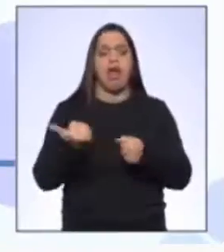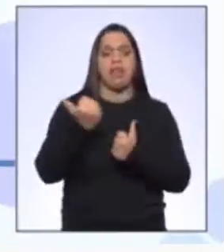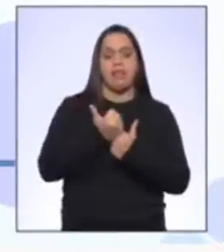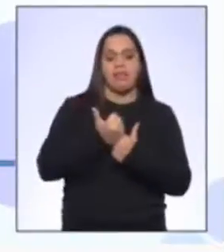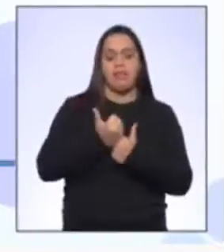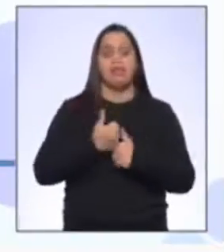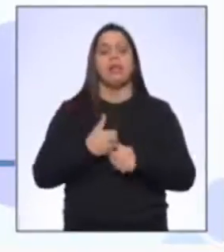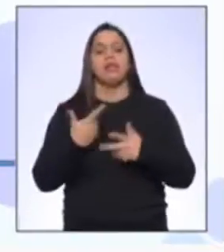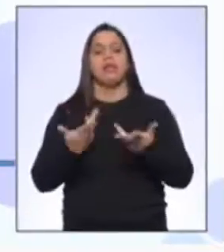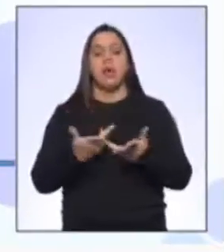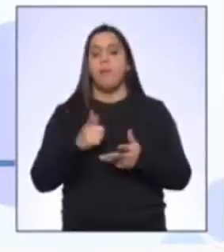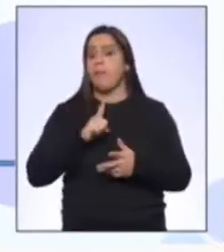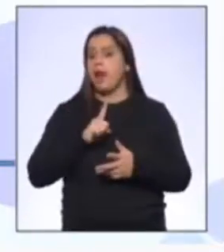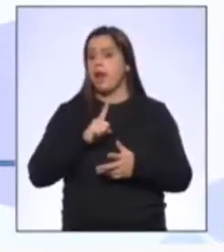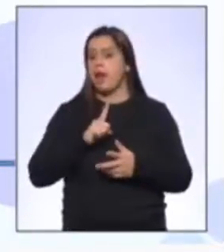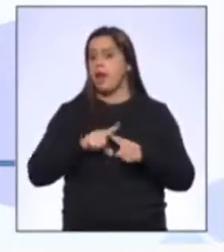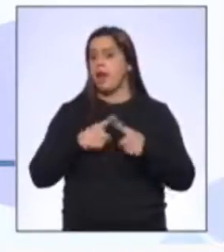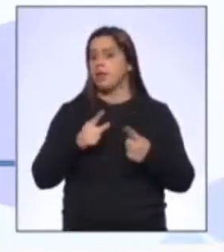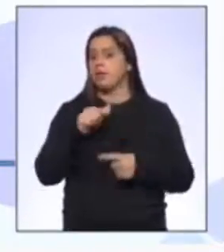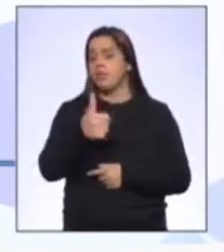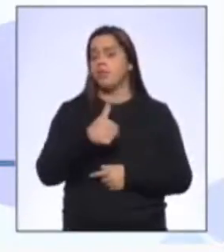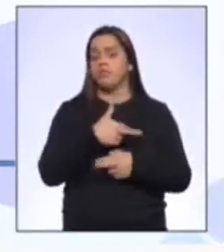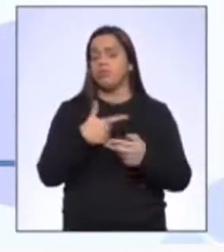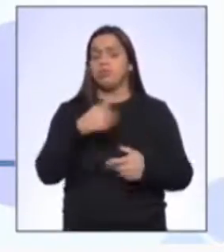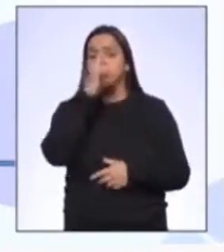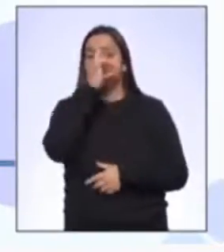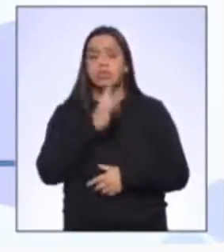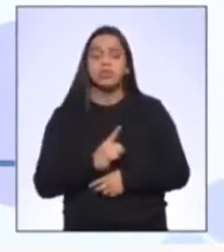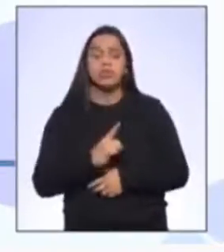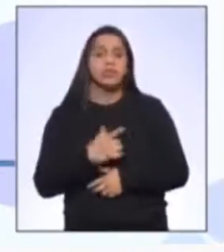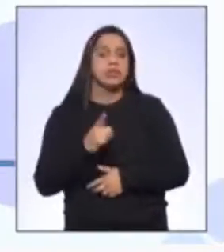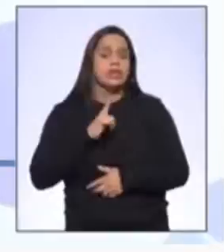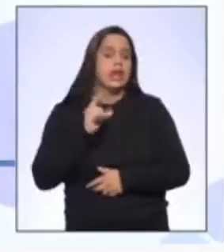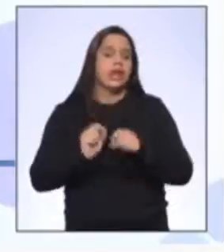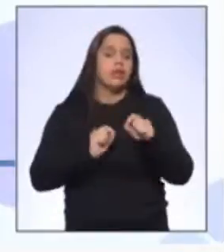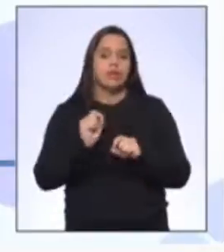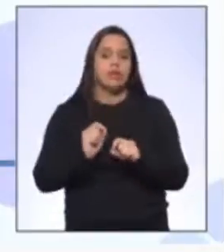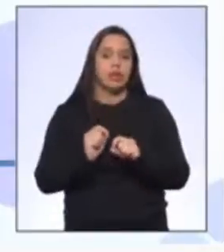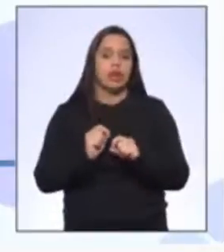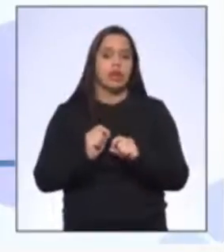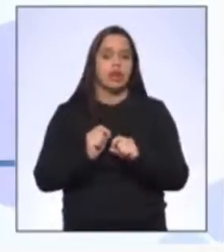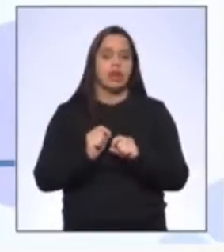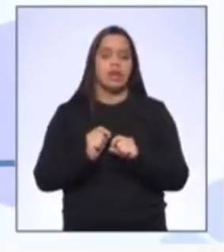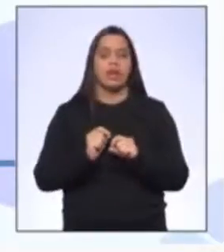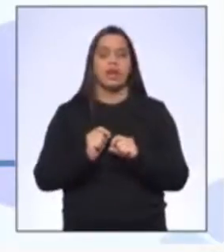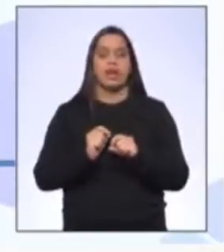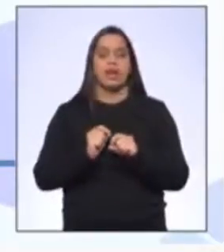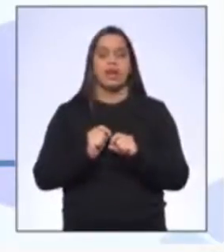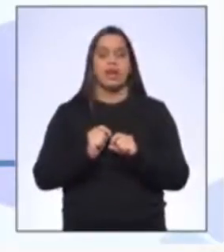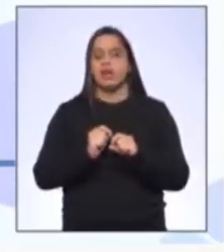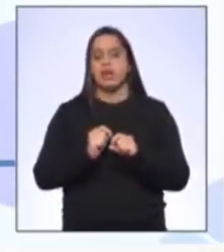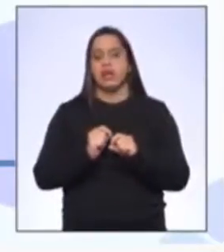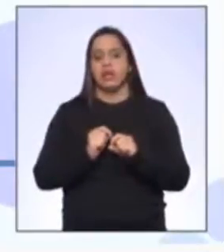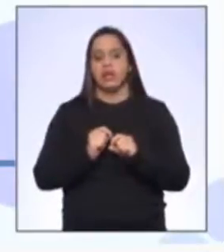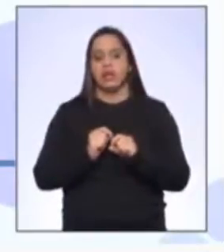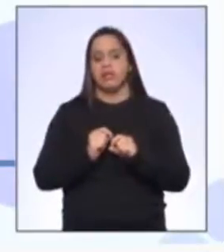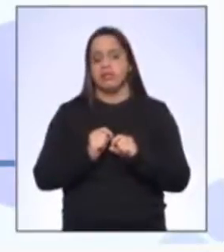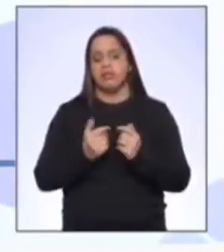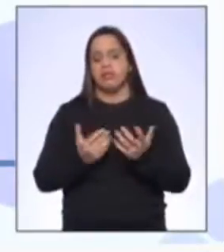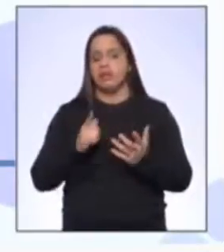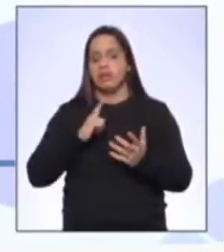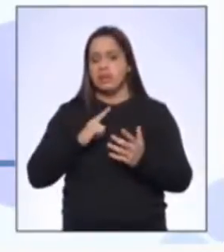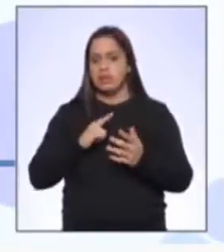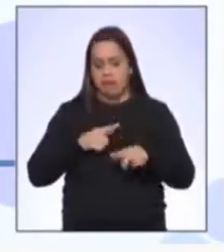outros podem ter um outro tipo de deficiência tem na verdade a composição total da parte